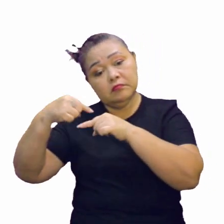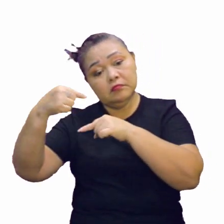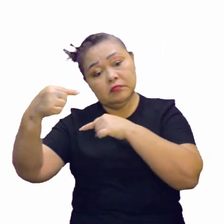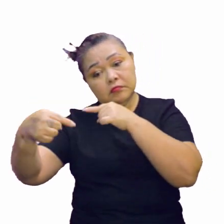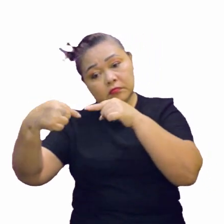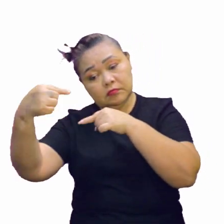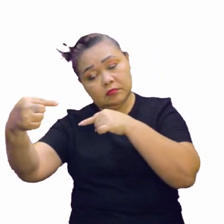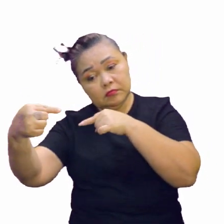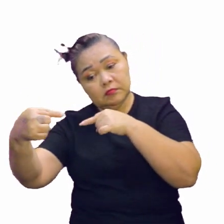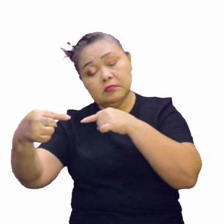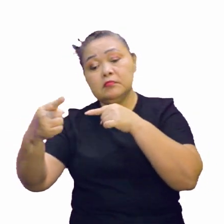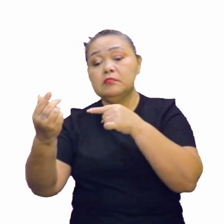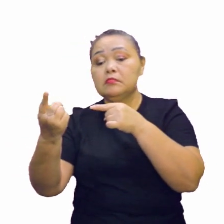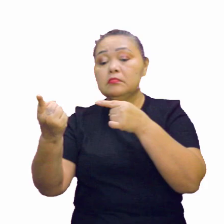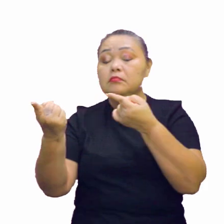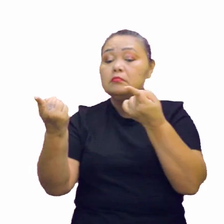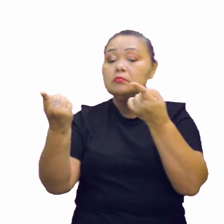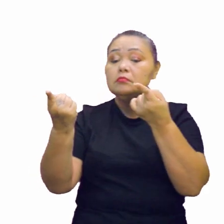SAF